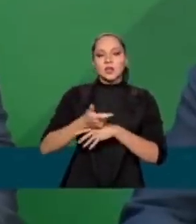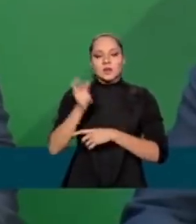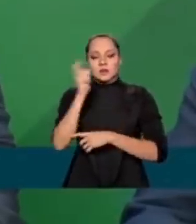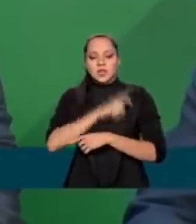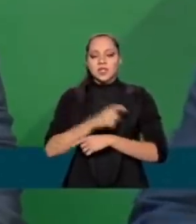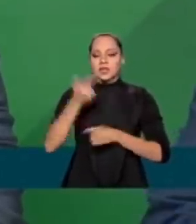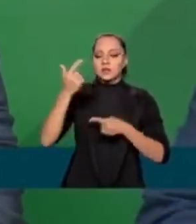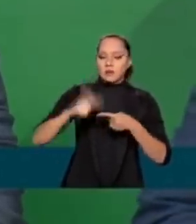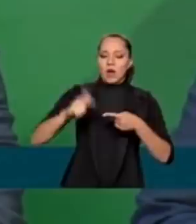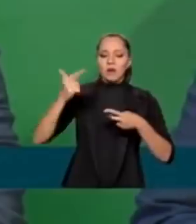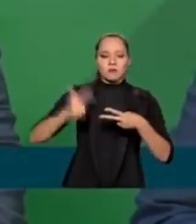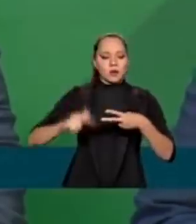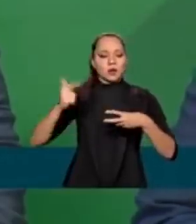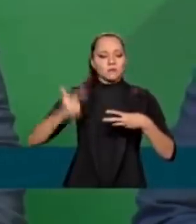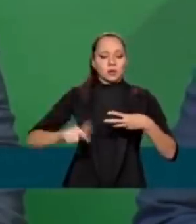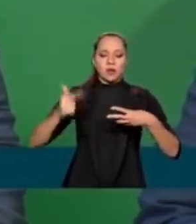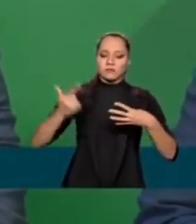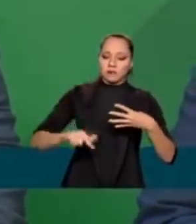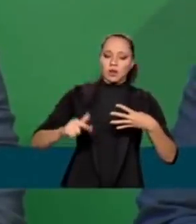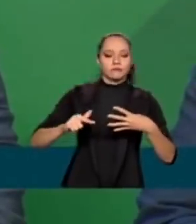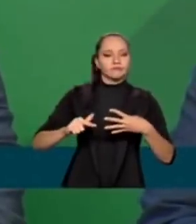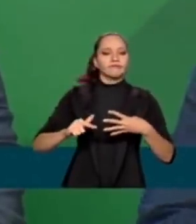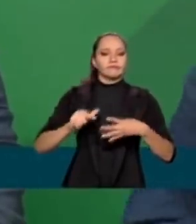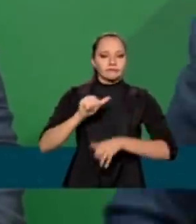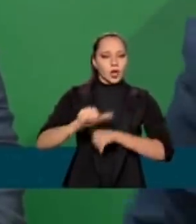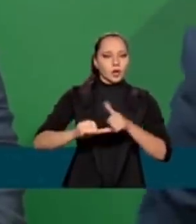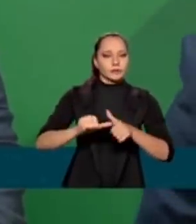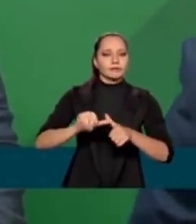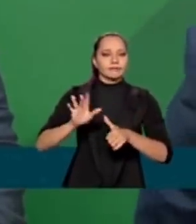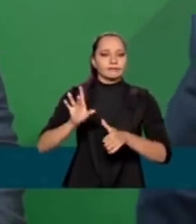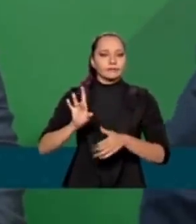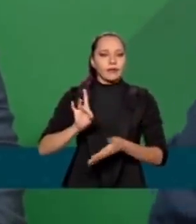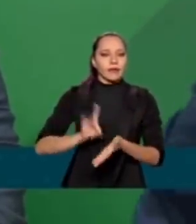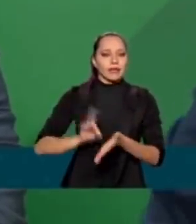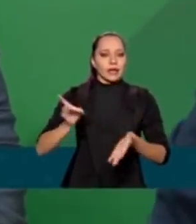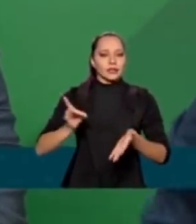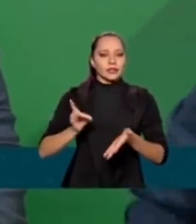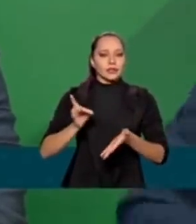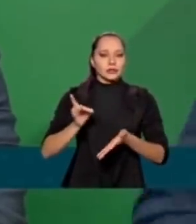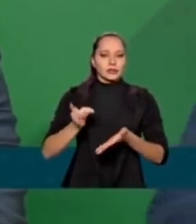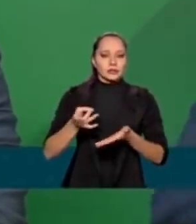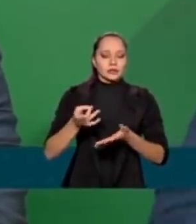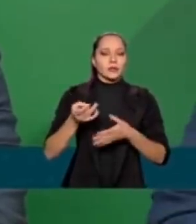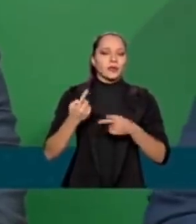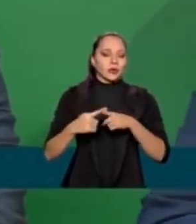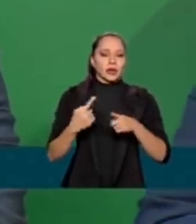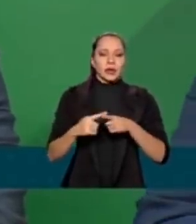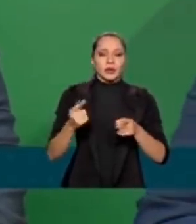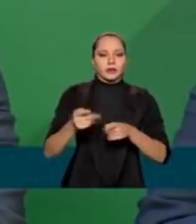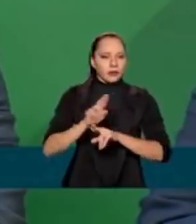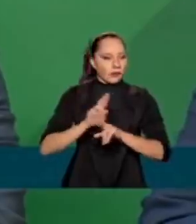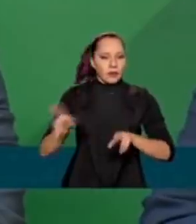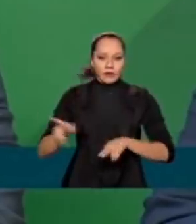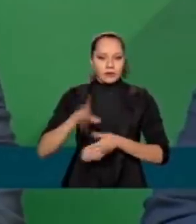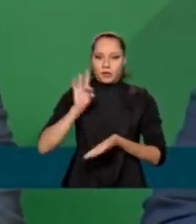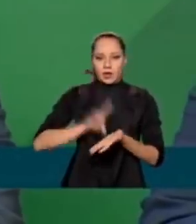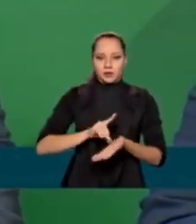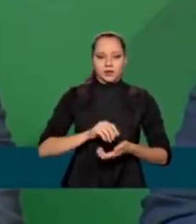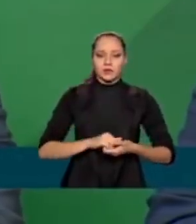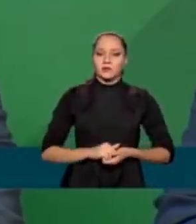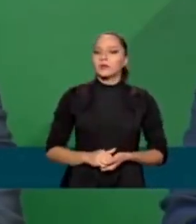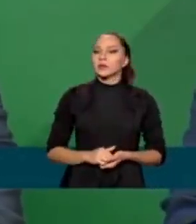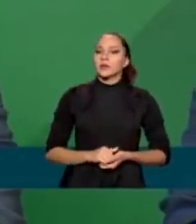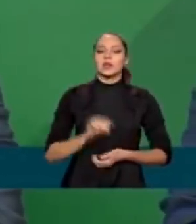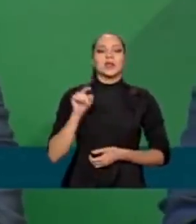várias vezes, se consolidem com o formato de verdade, porque não são.